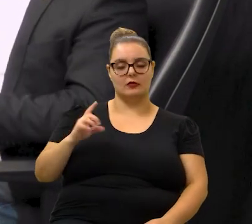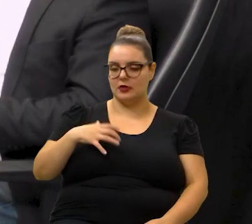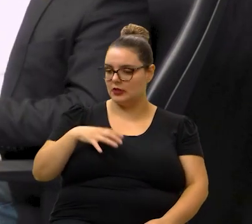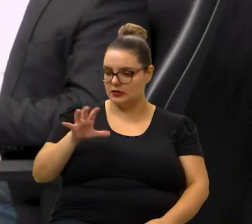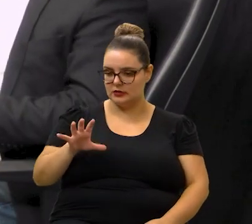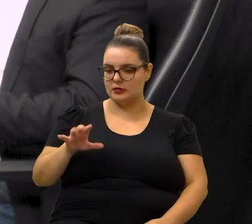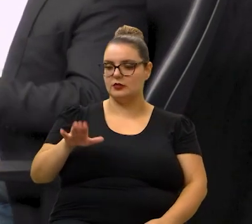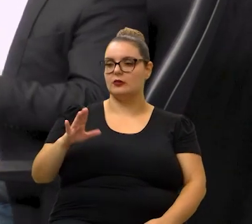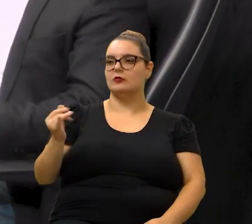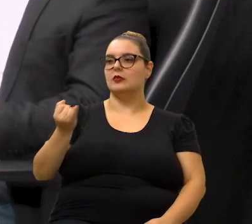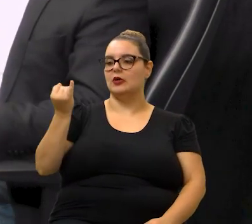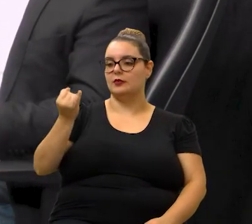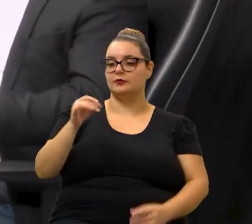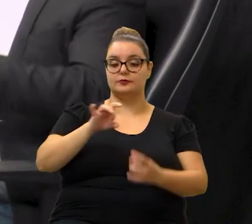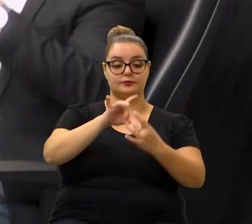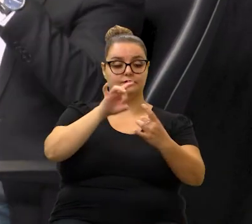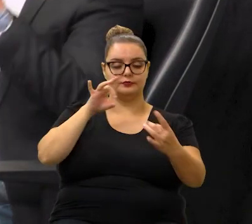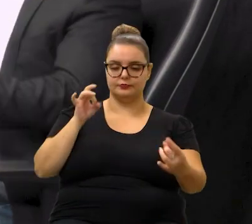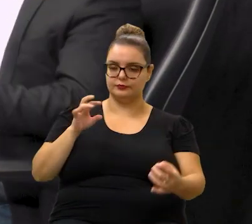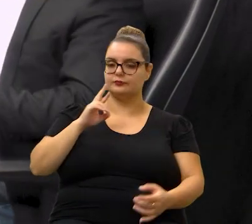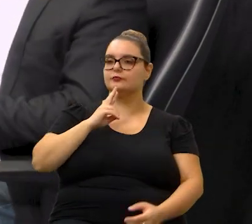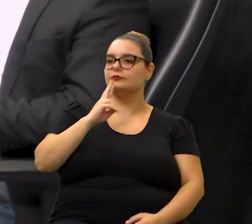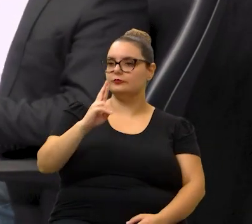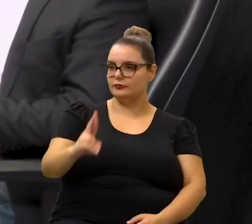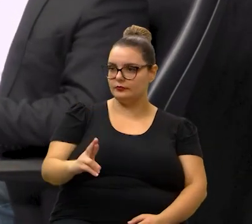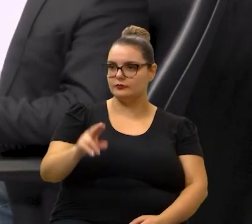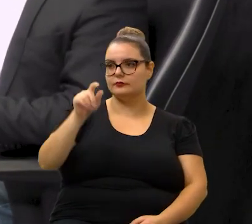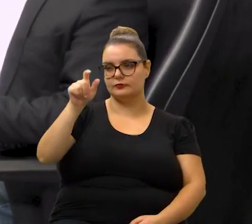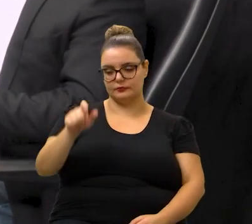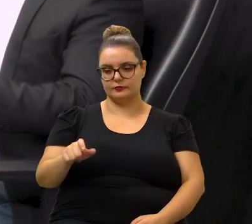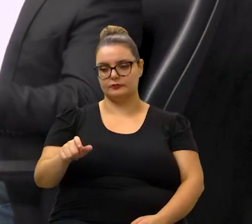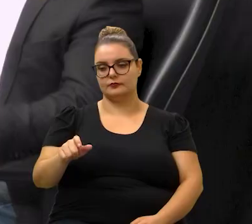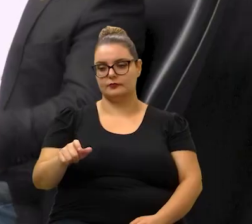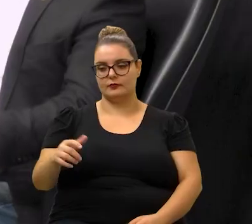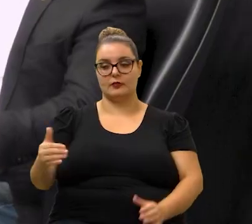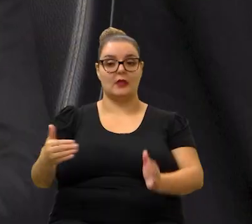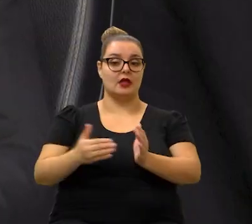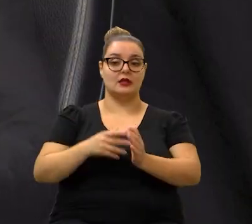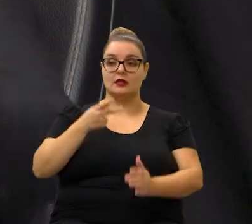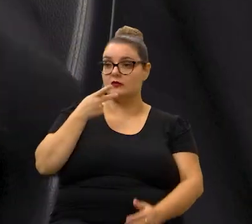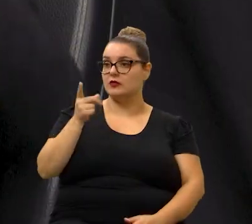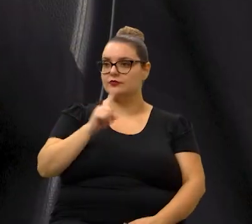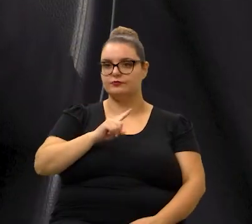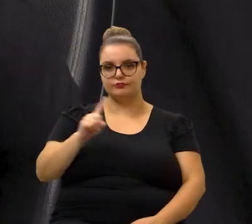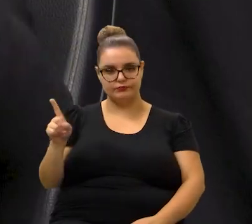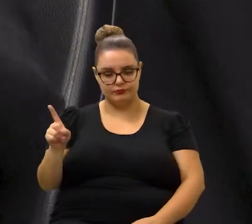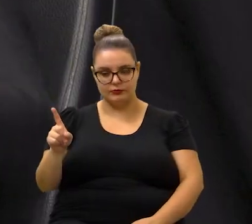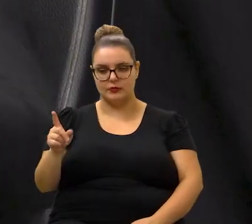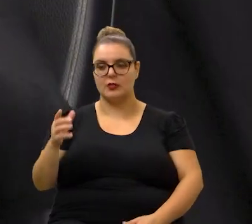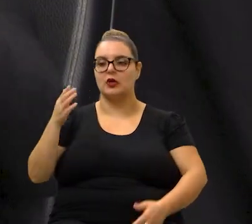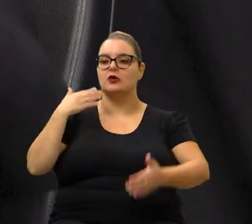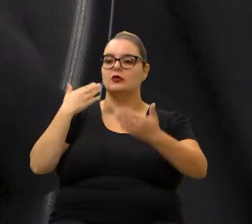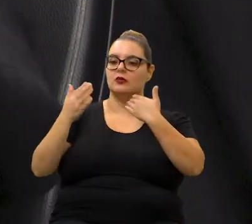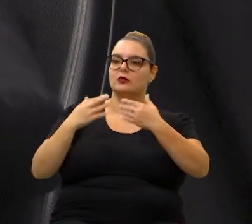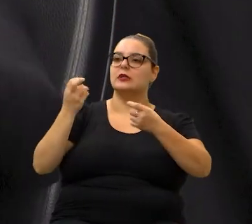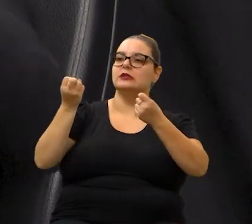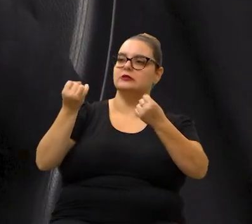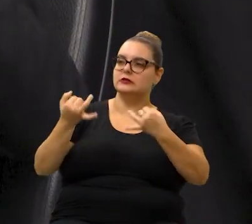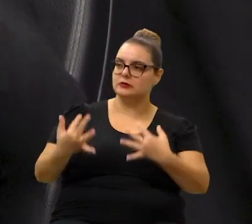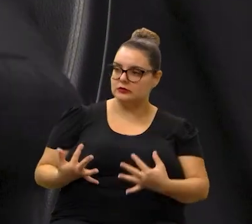o mais importante é o feedback é dar o retorno pra pessoa mesmo falando não mas conversando